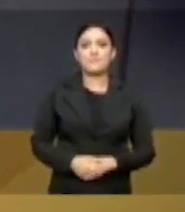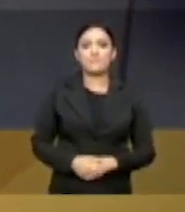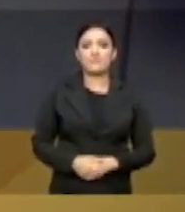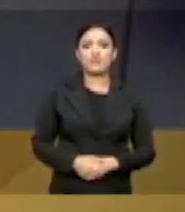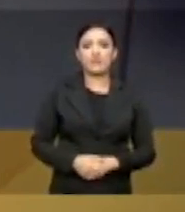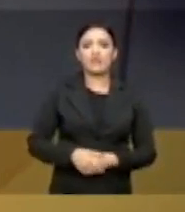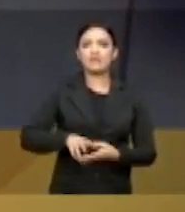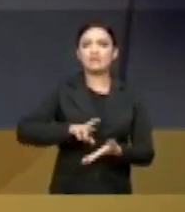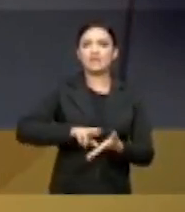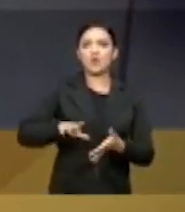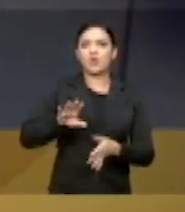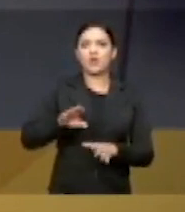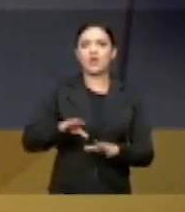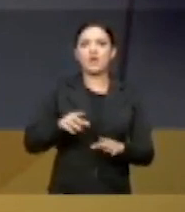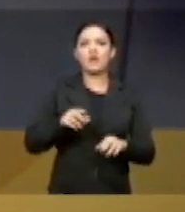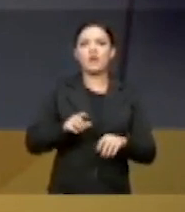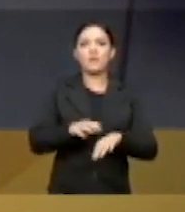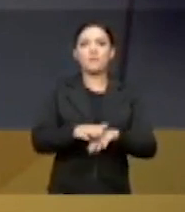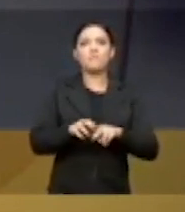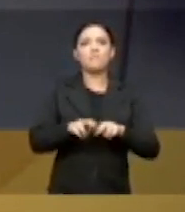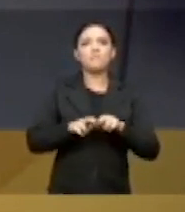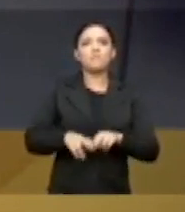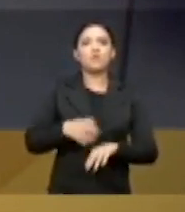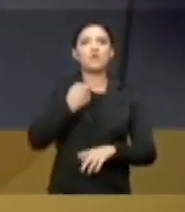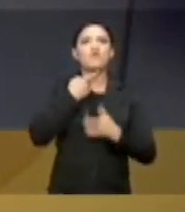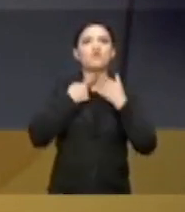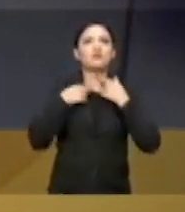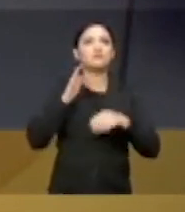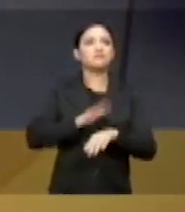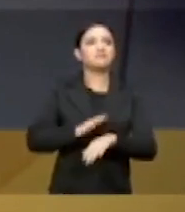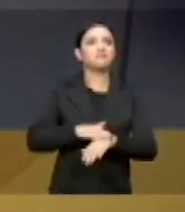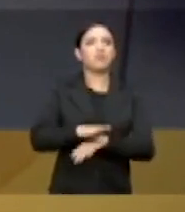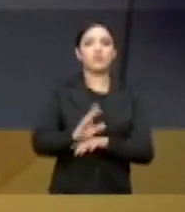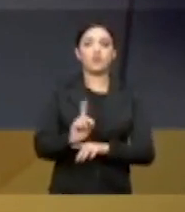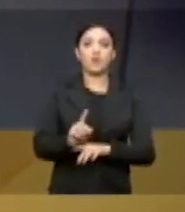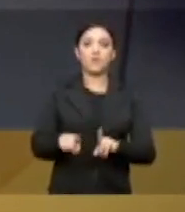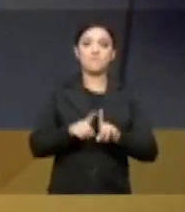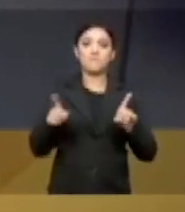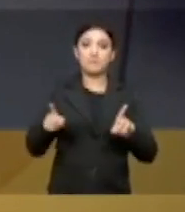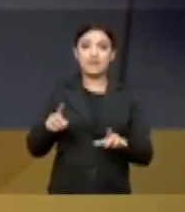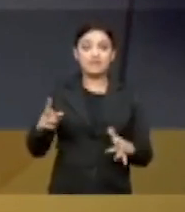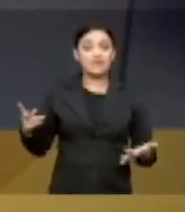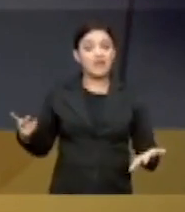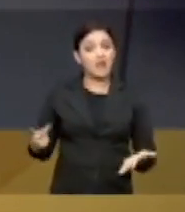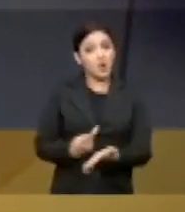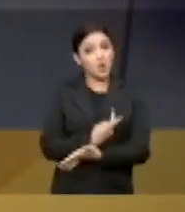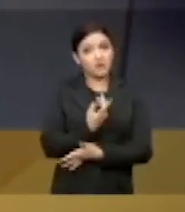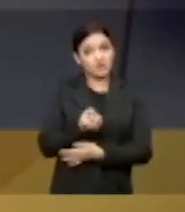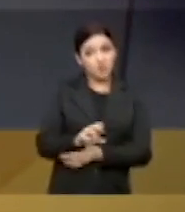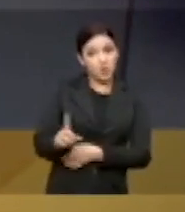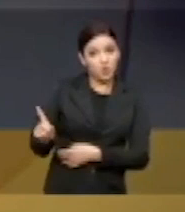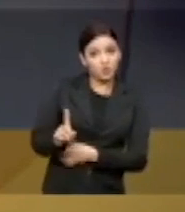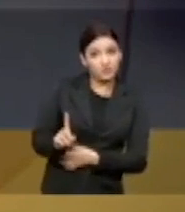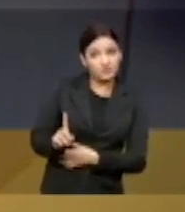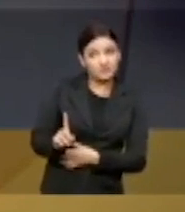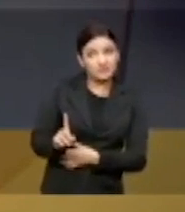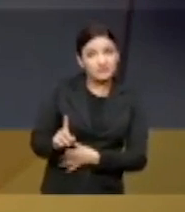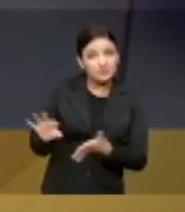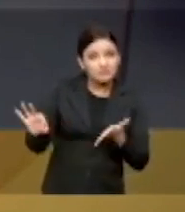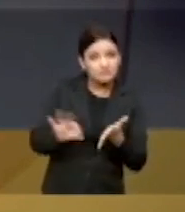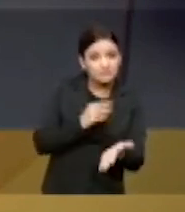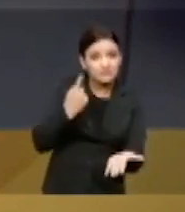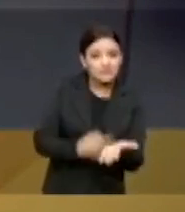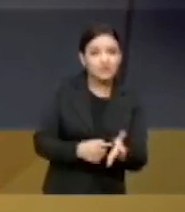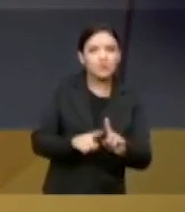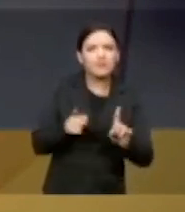por voluntarismo, mas sim acontecerão ou não acontecerão a partir de